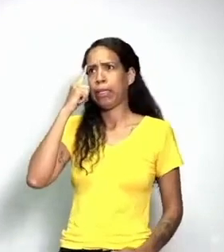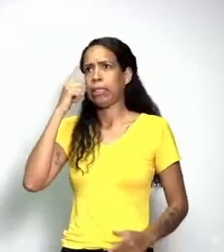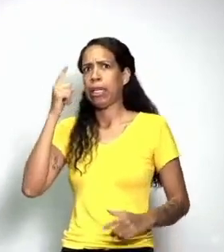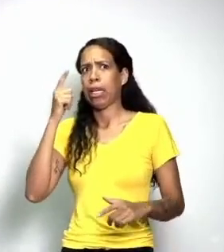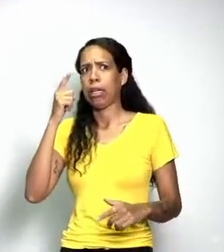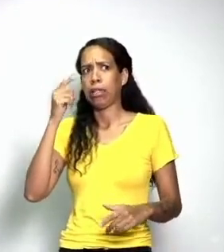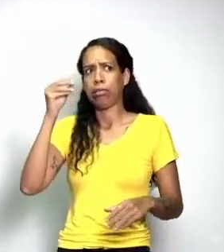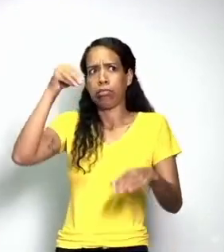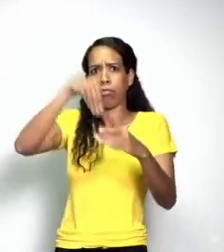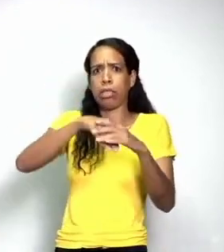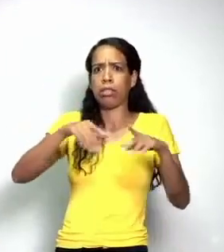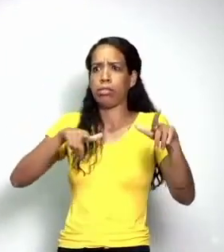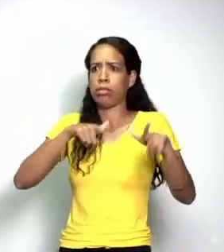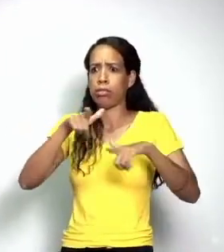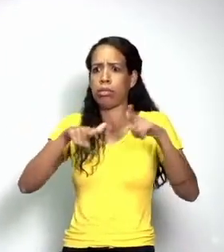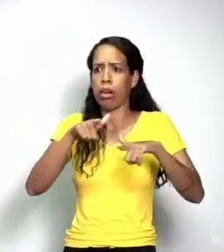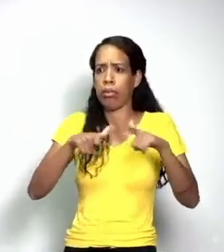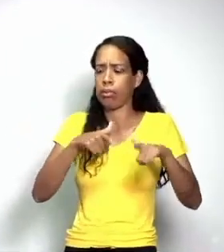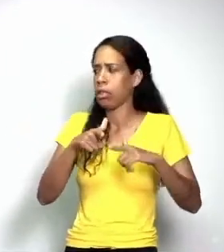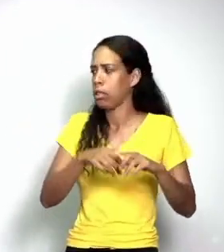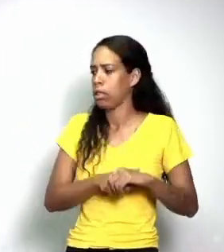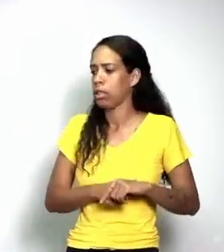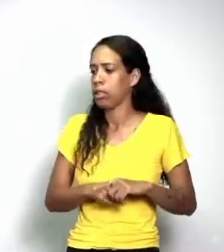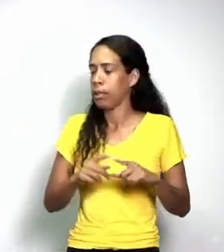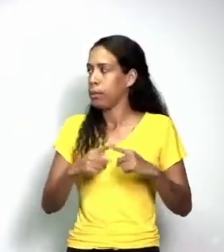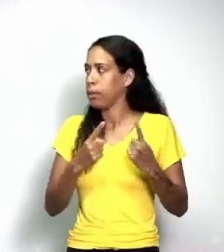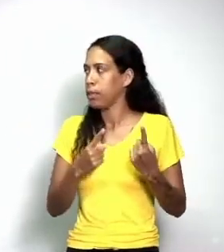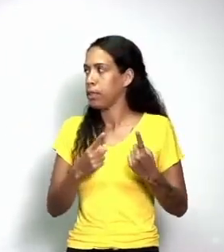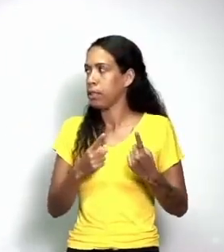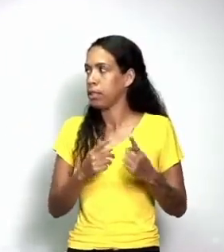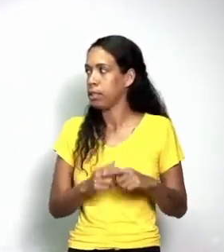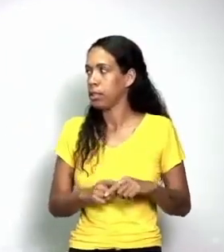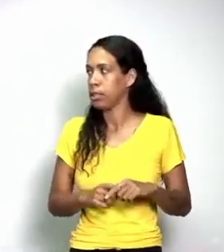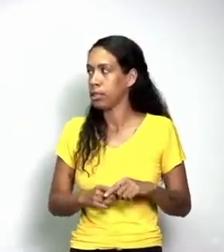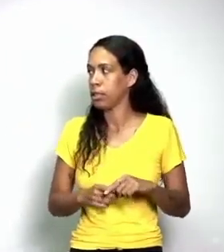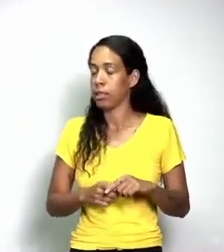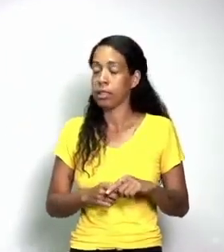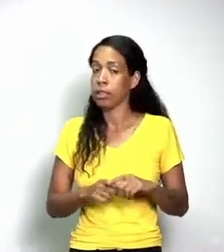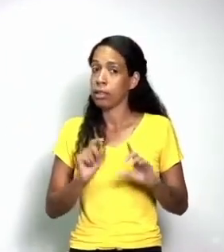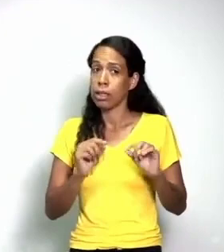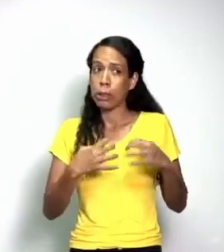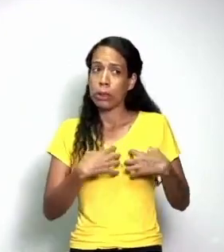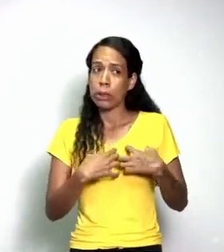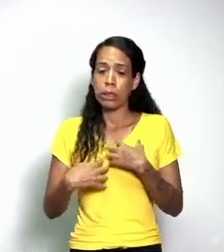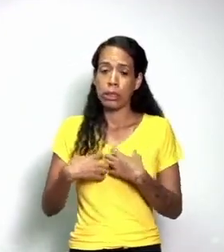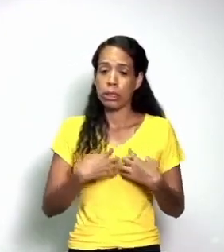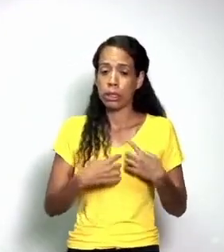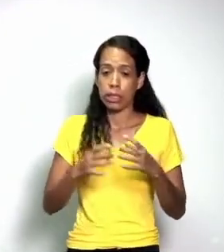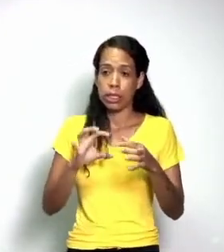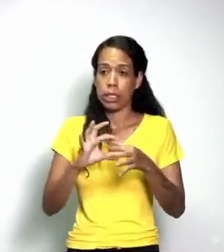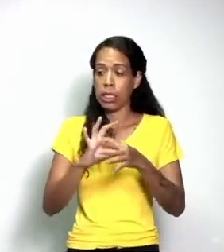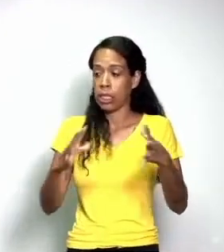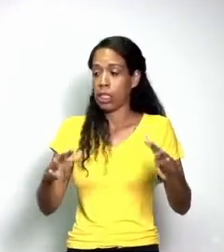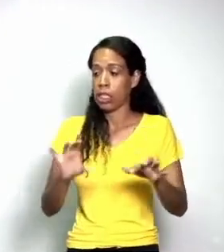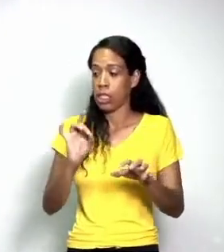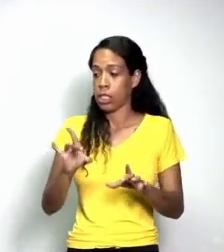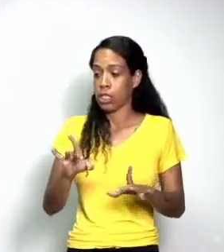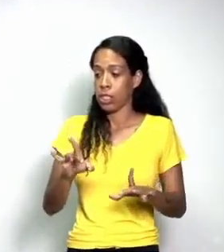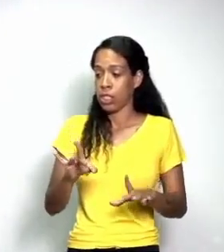mercado com esses equipamentos. Mas aí, nesse sentido, eu resolvi deixar na mesa